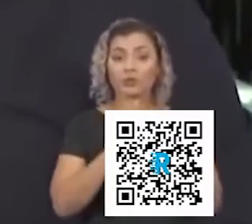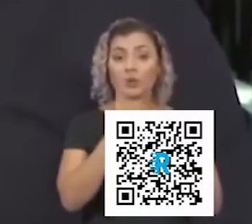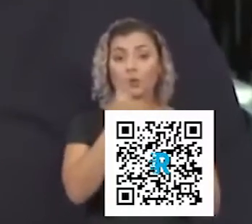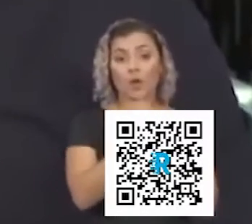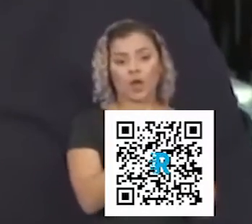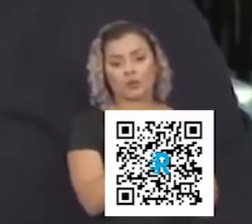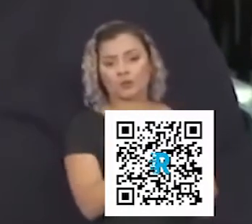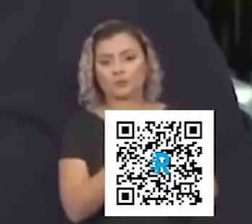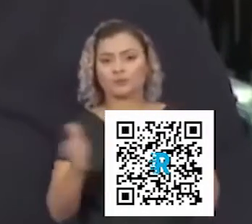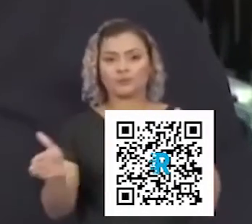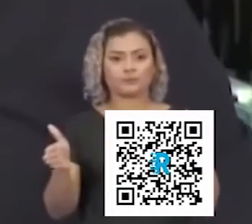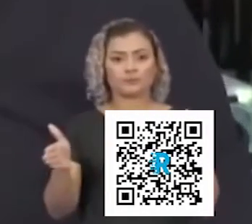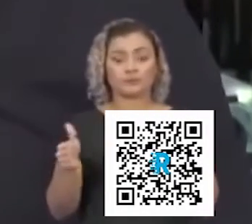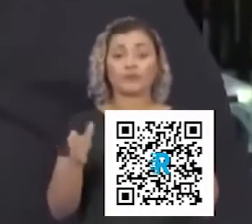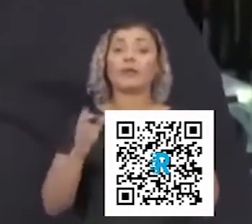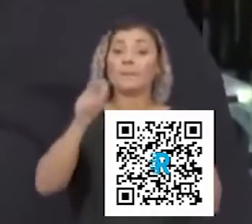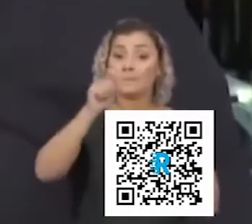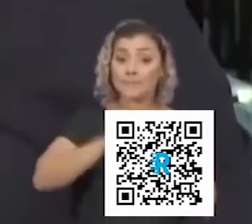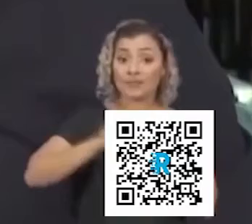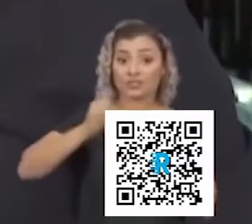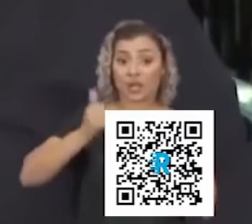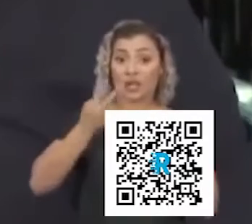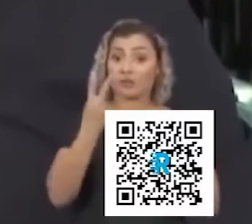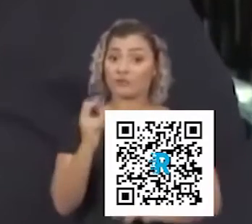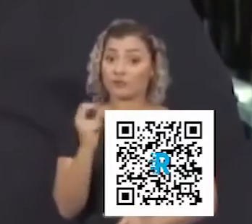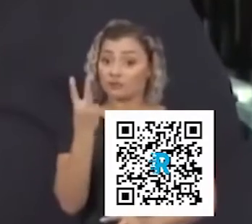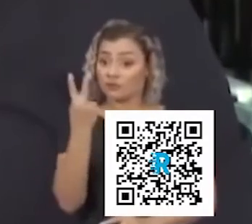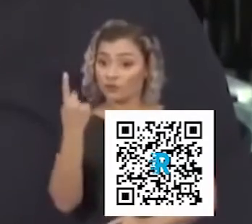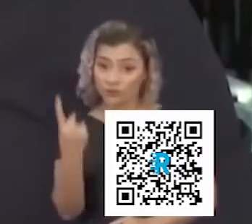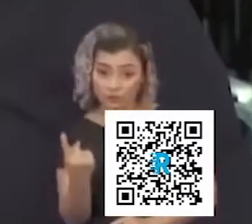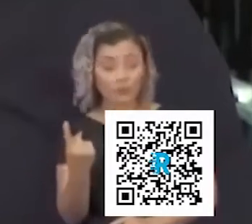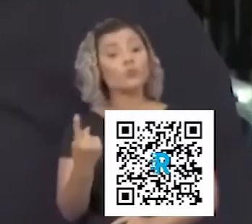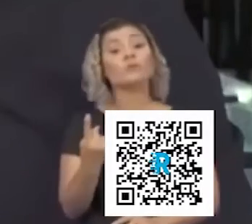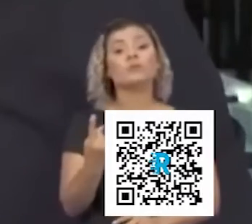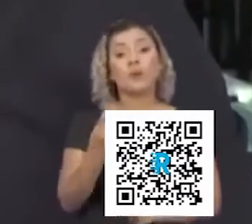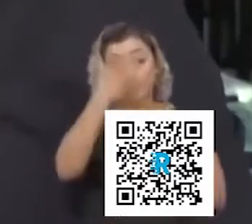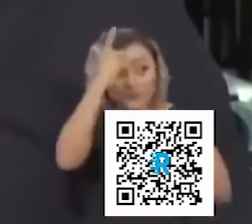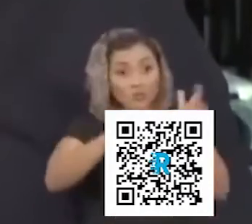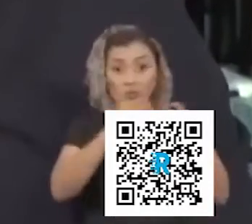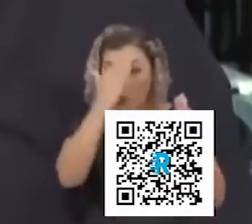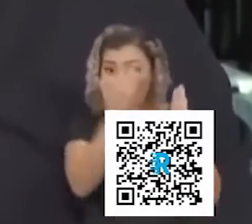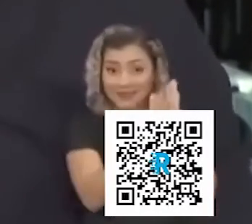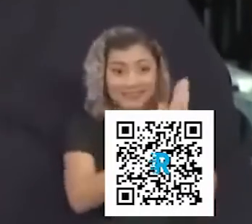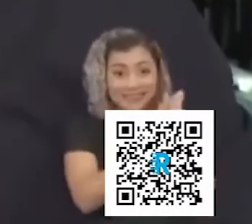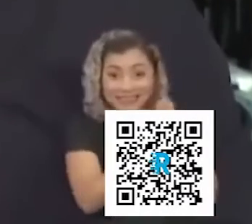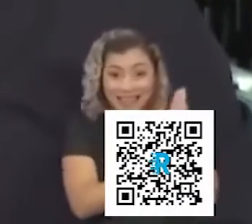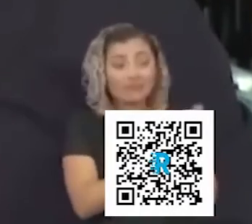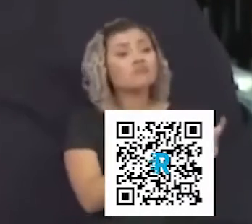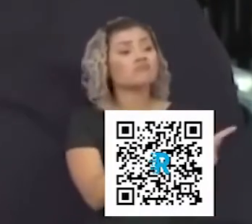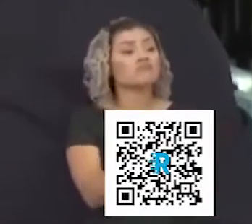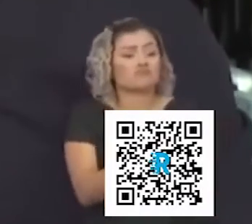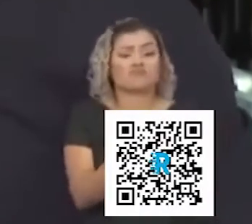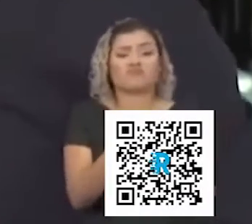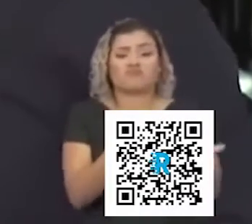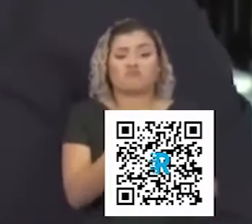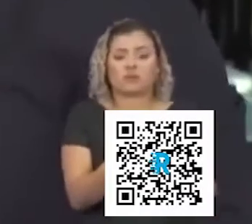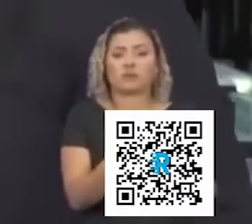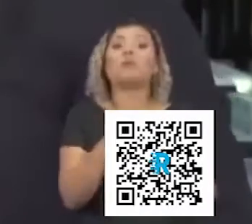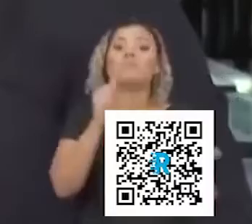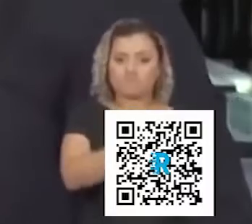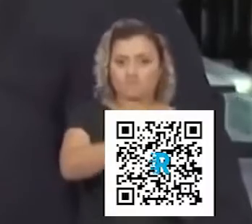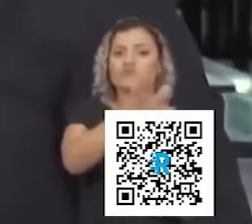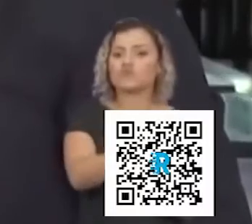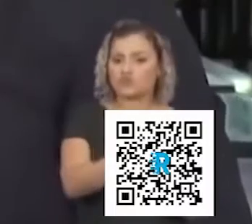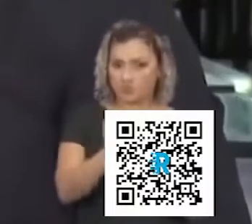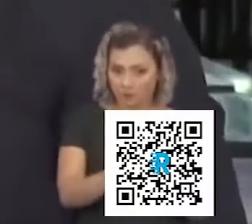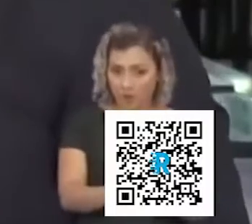ano para entrar em vigor. A partir de janeiro de 2021, o estabelecimento comercial que não cumprir a determinação poderá ser multado. Esse